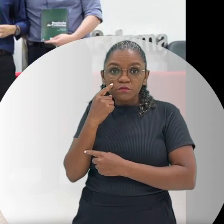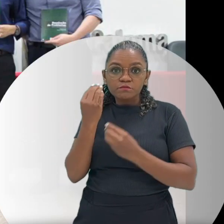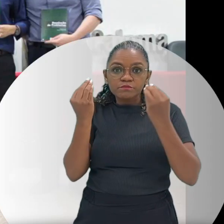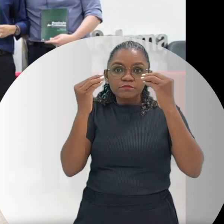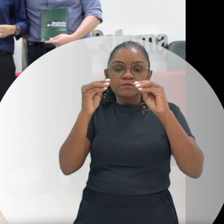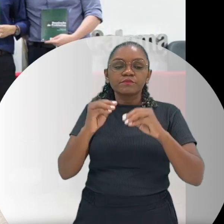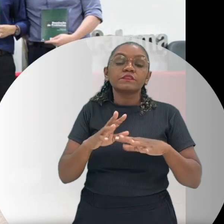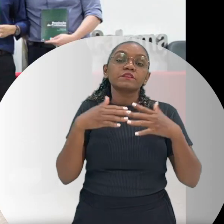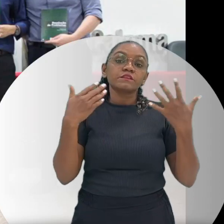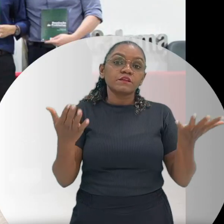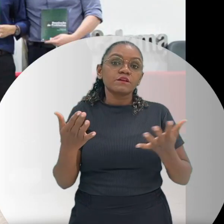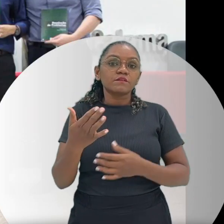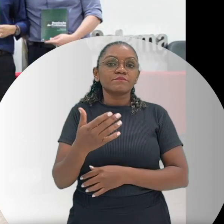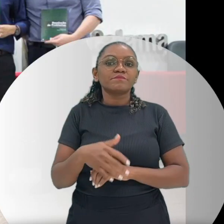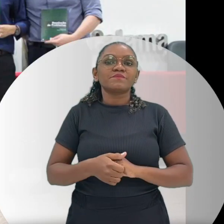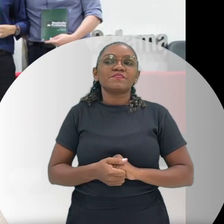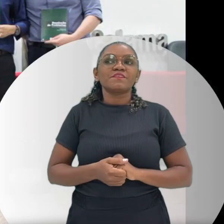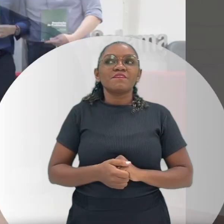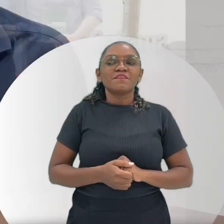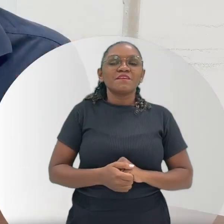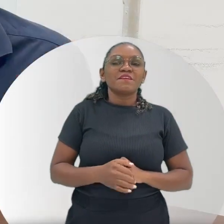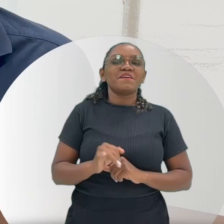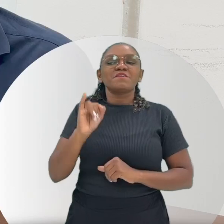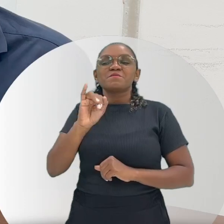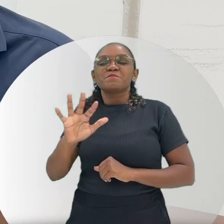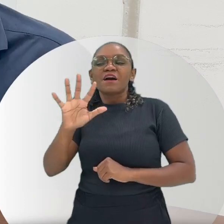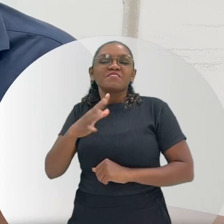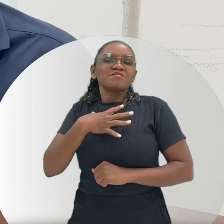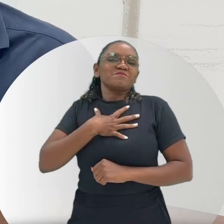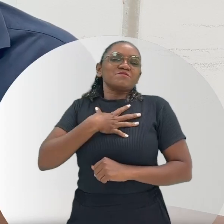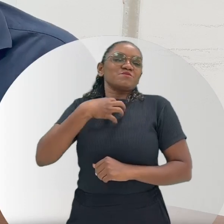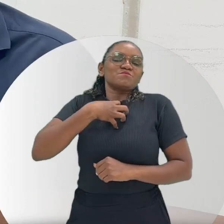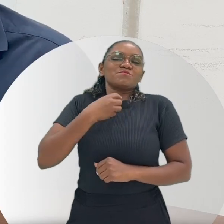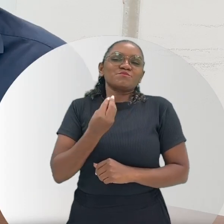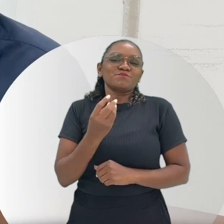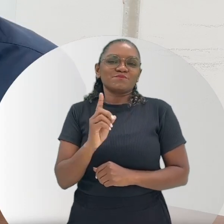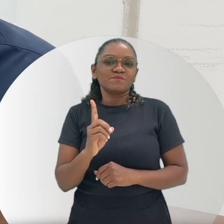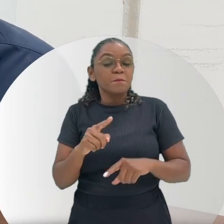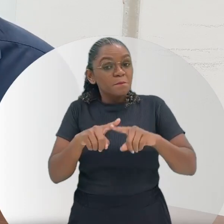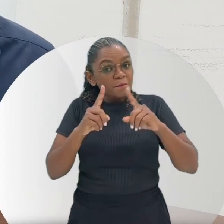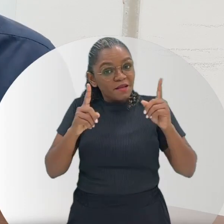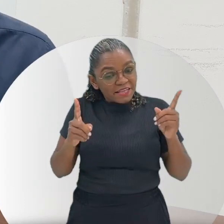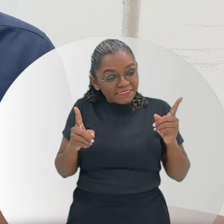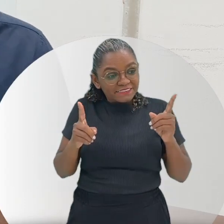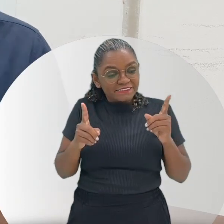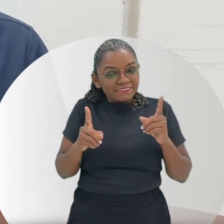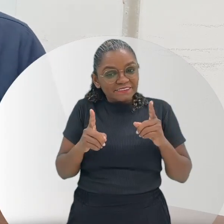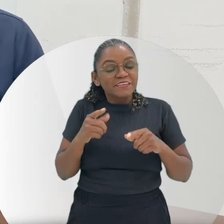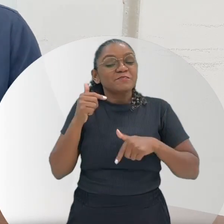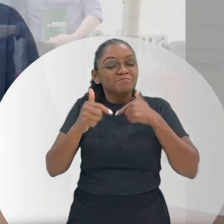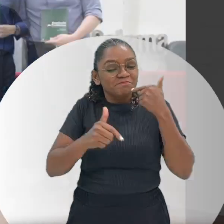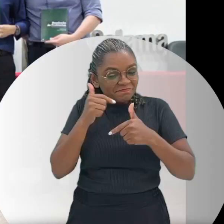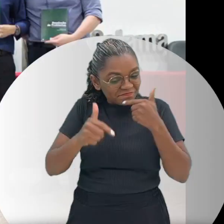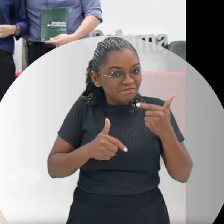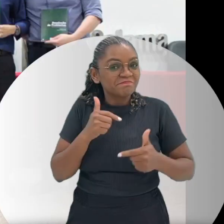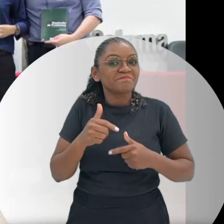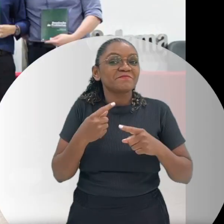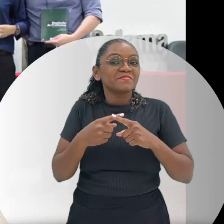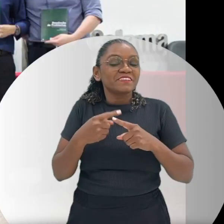Eu sou uma pessoa que não sou muito fã de imagens, né? Então, para eu conseguir as imagens, foi muito trabalhoso.